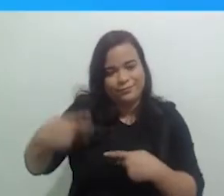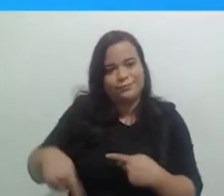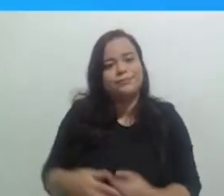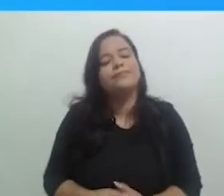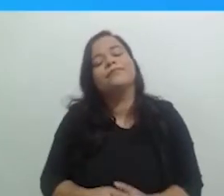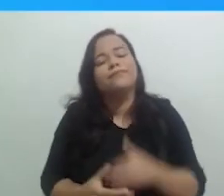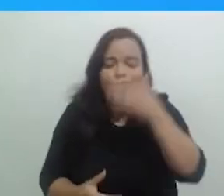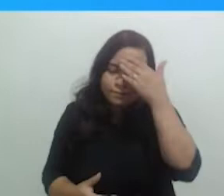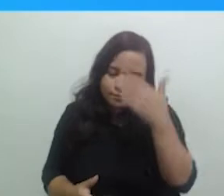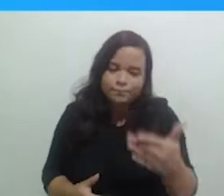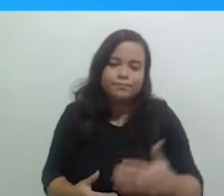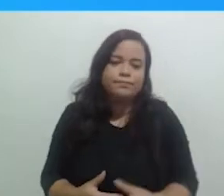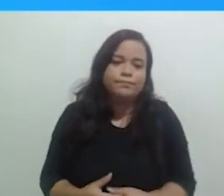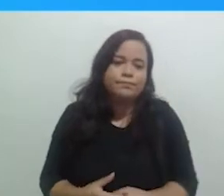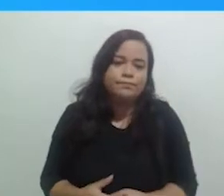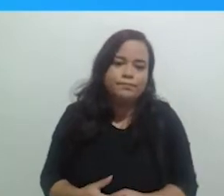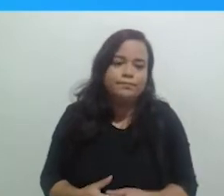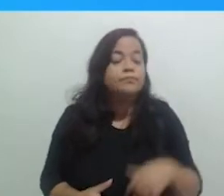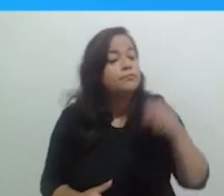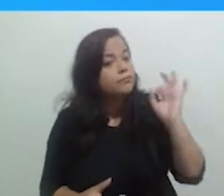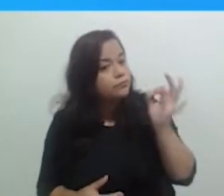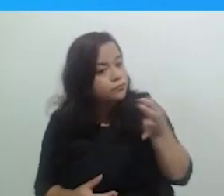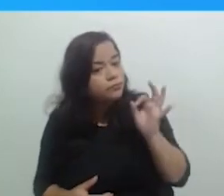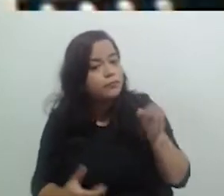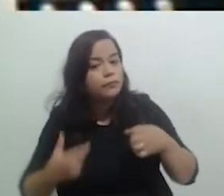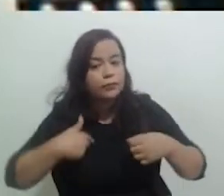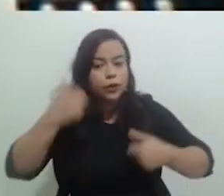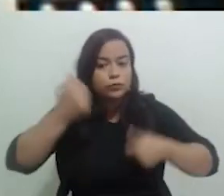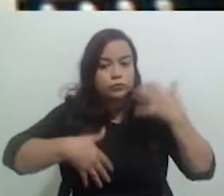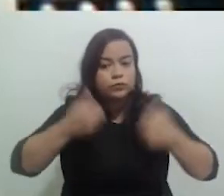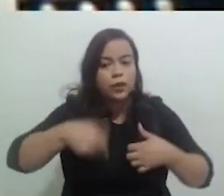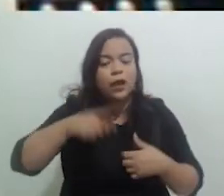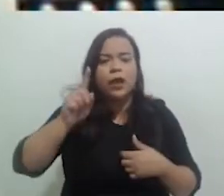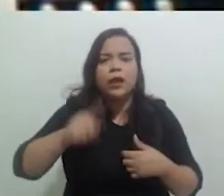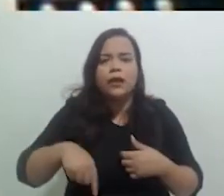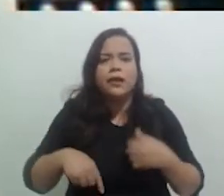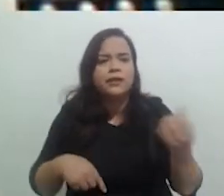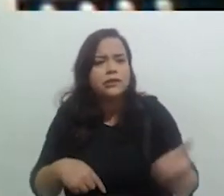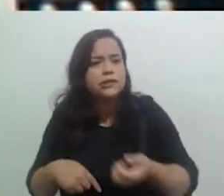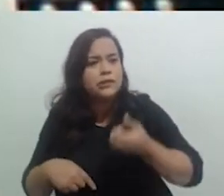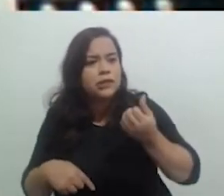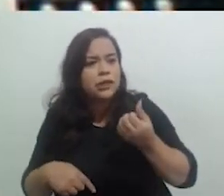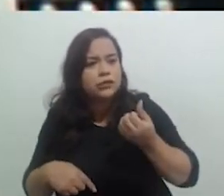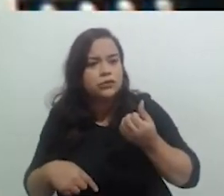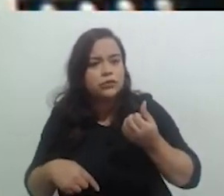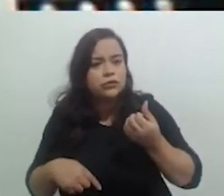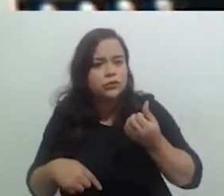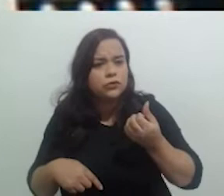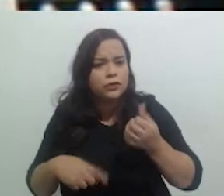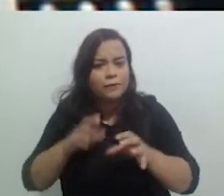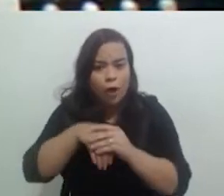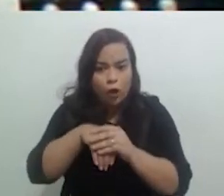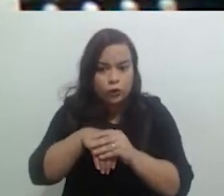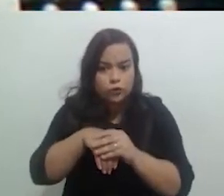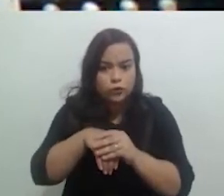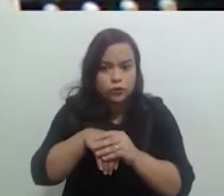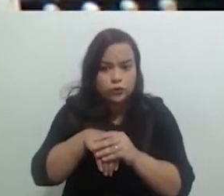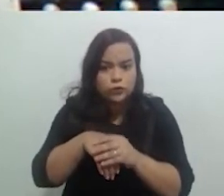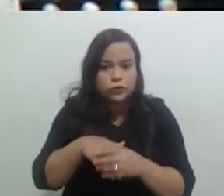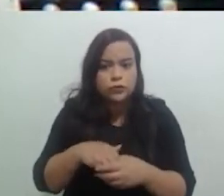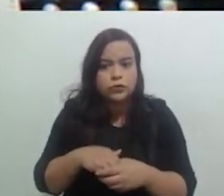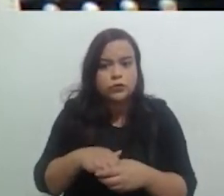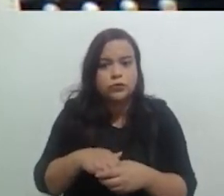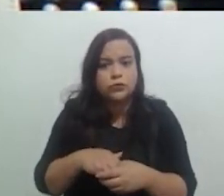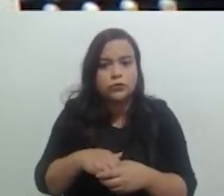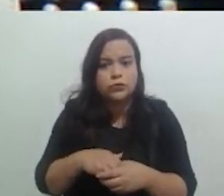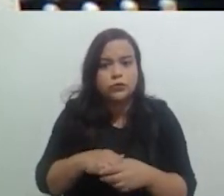Então, proclamando aqui, já são 6 votos acompanhando, aliás, 6 votos, divergindo do